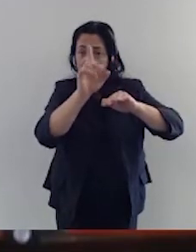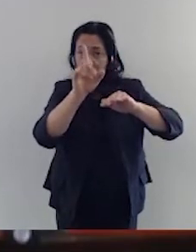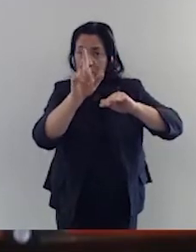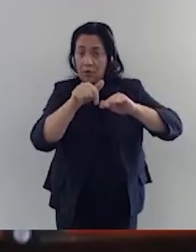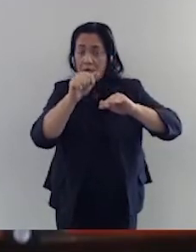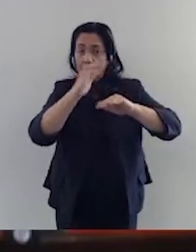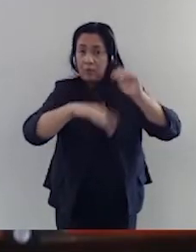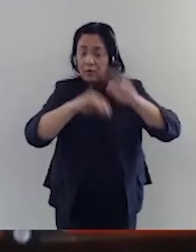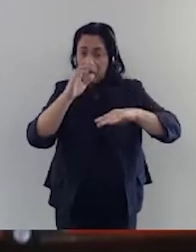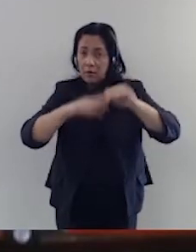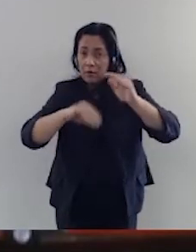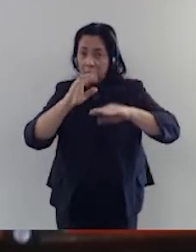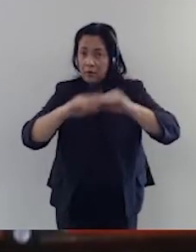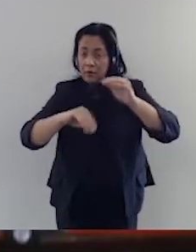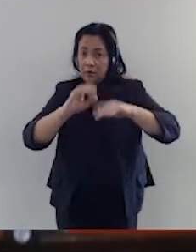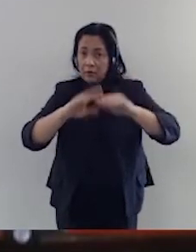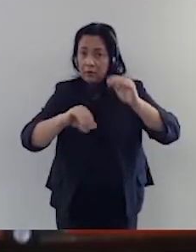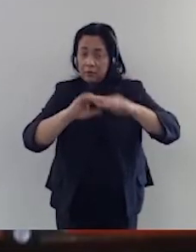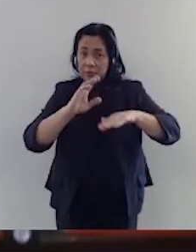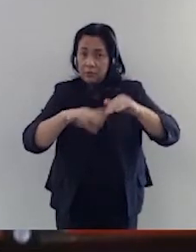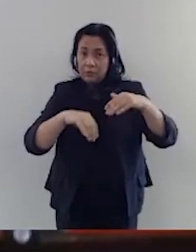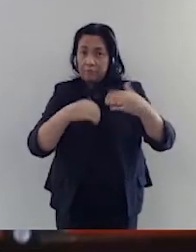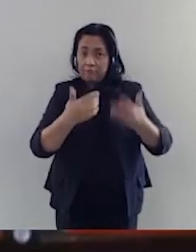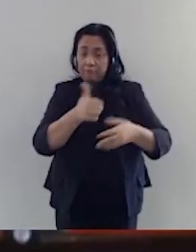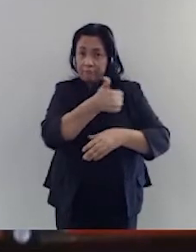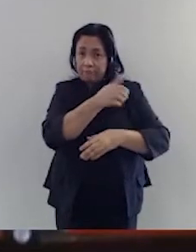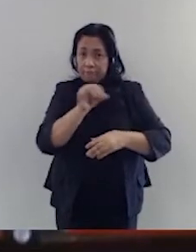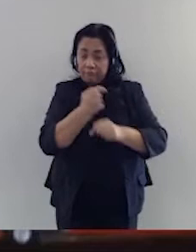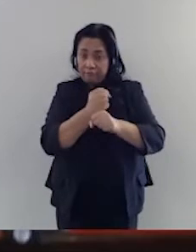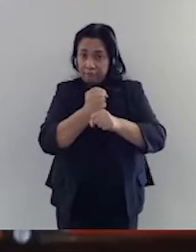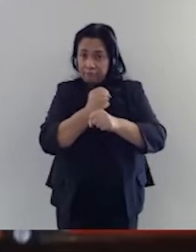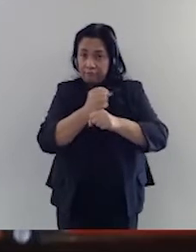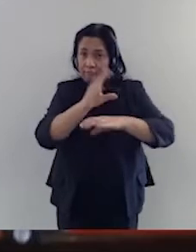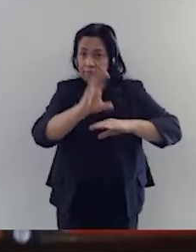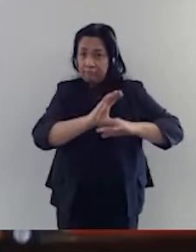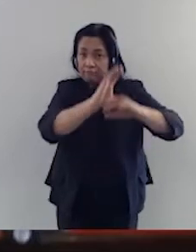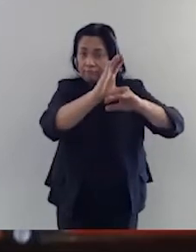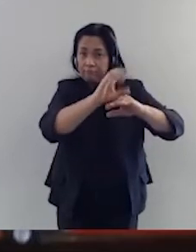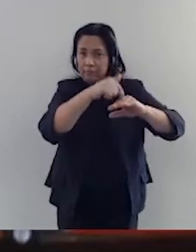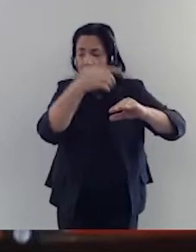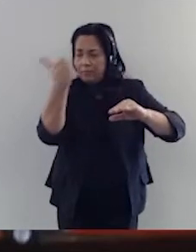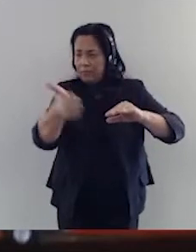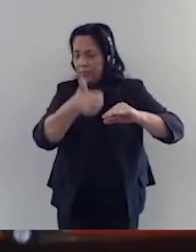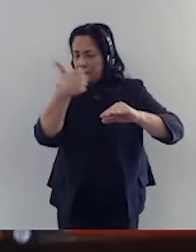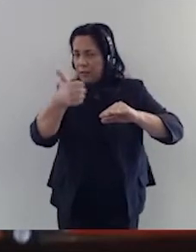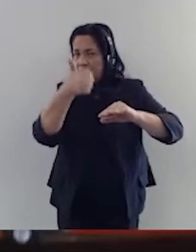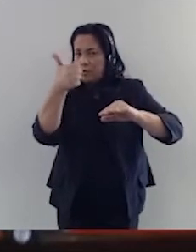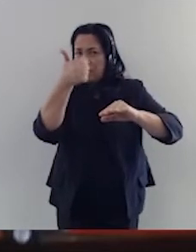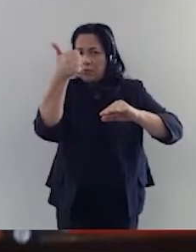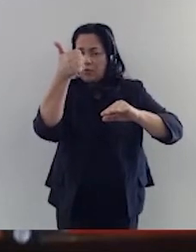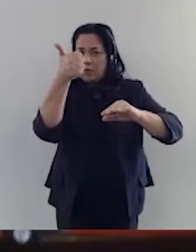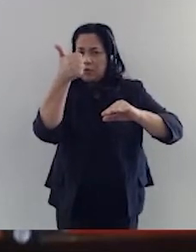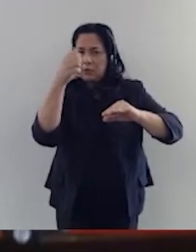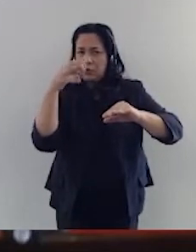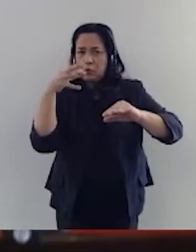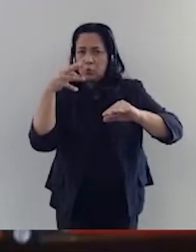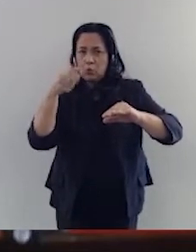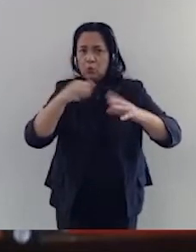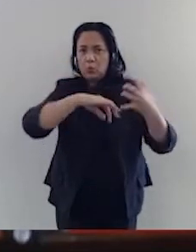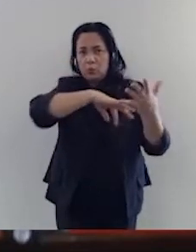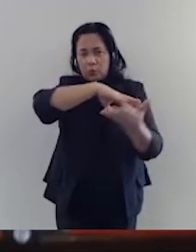3 décadas de existência, é no sentido de que ela é verdadeiramente uma das melhores constituições do